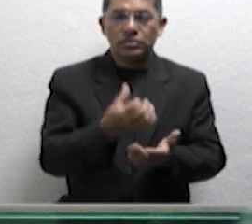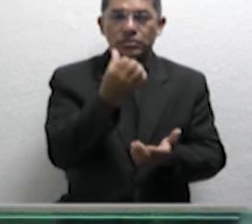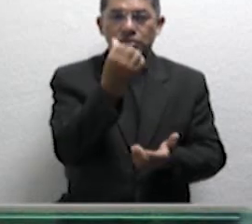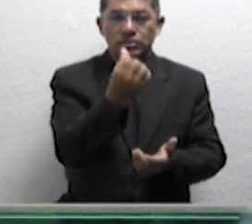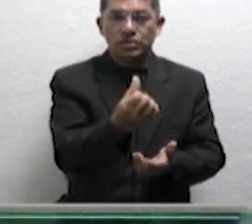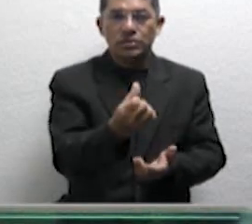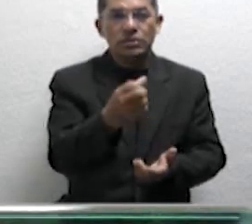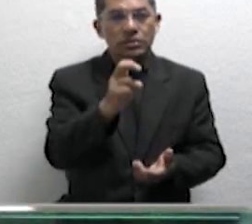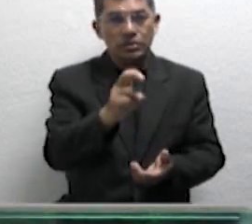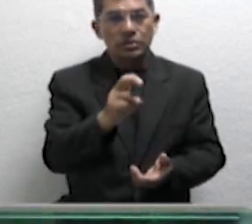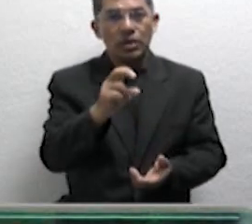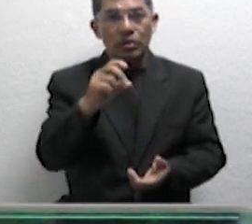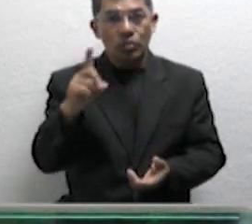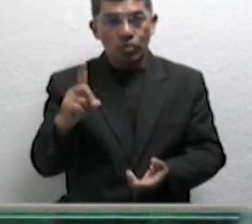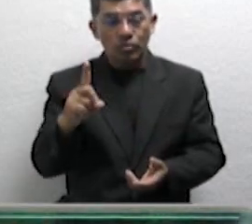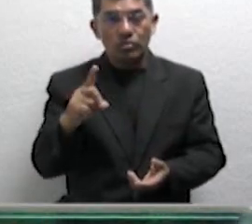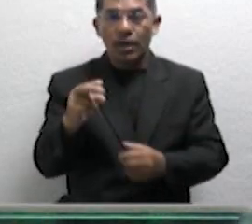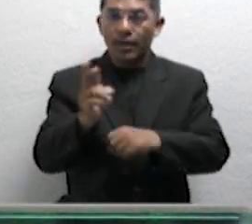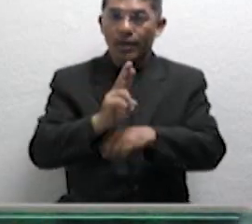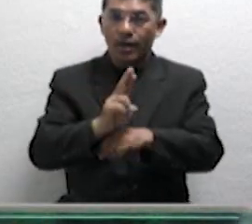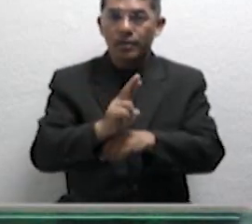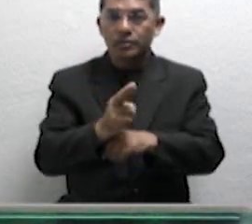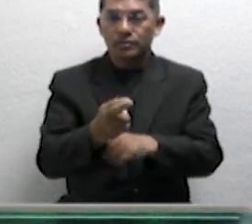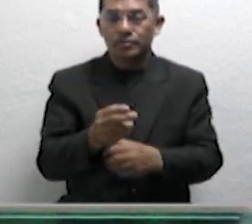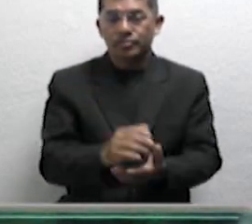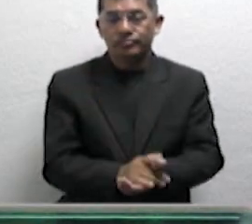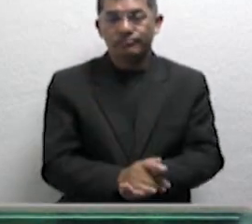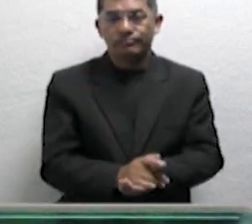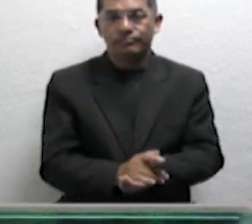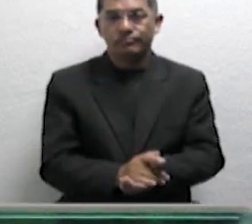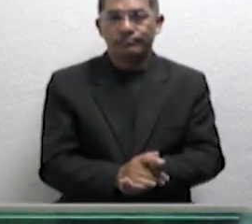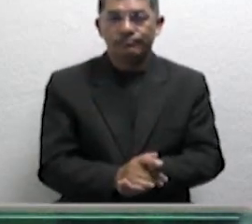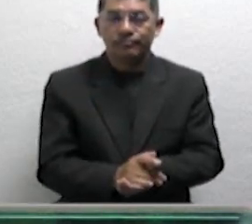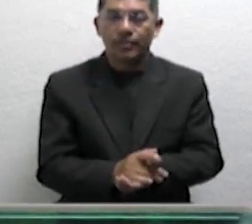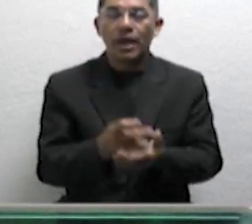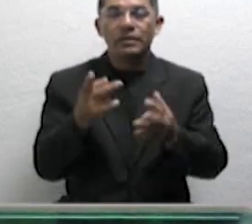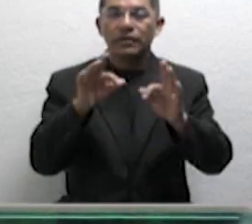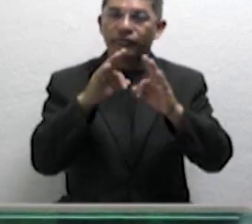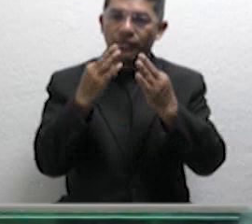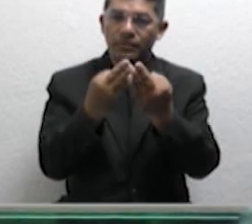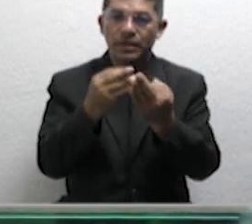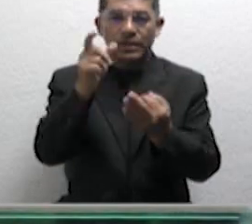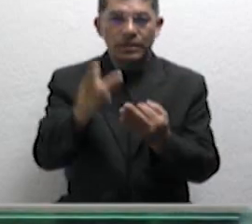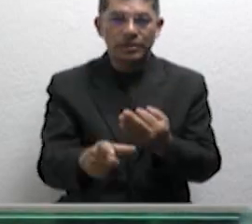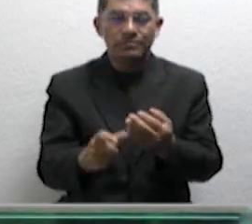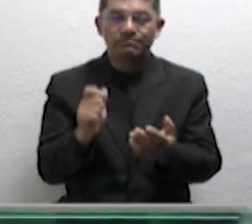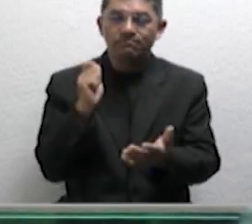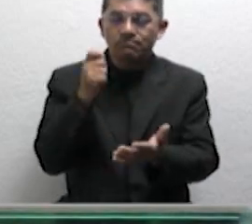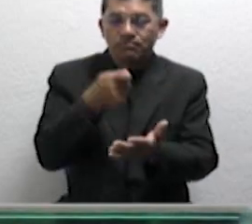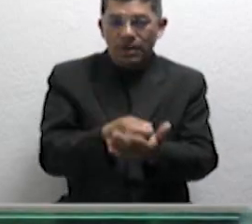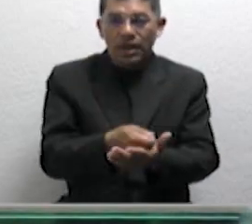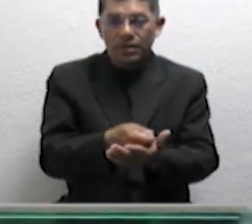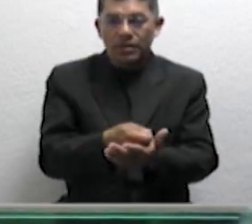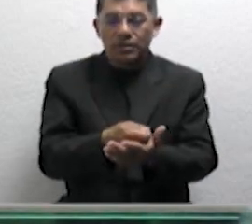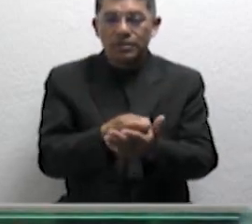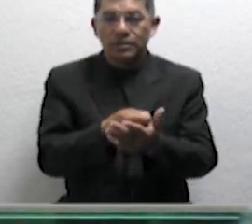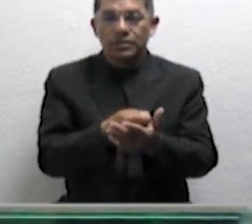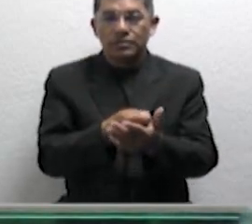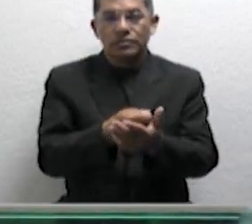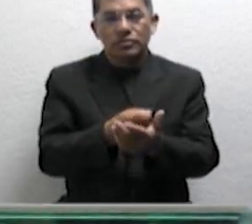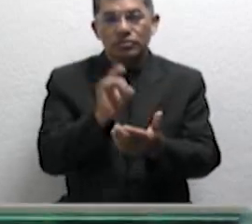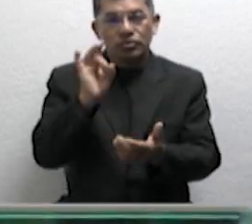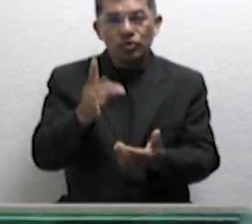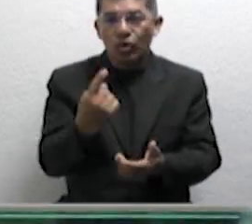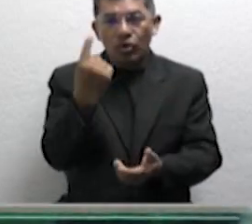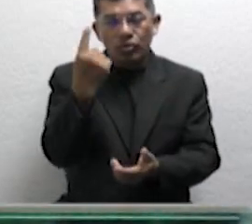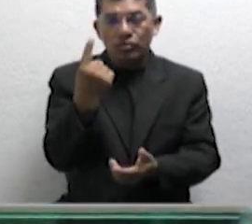R$ 651. E muitas vezes essas famílias elas arcam com esse ônus